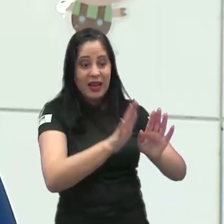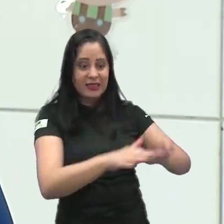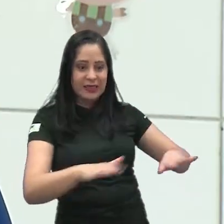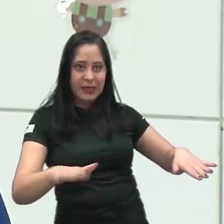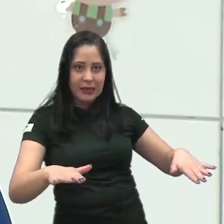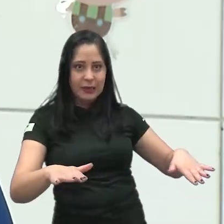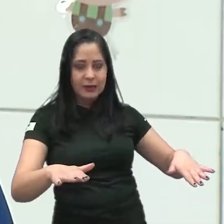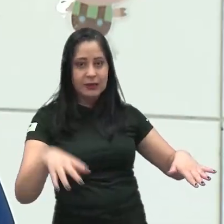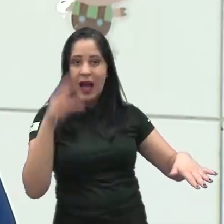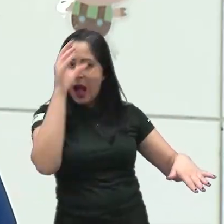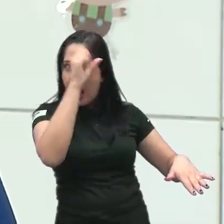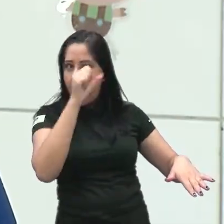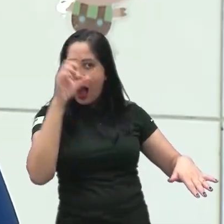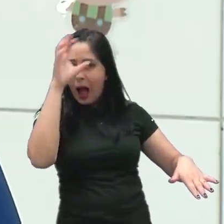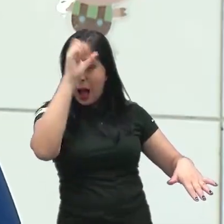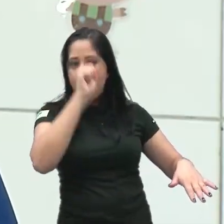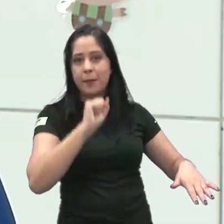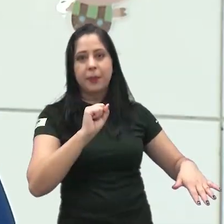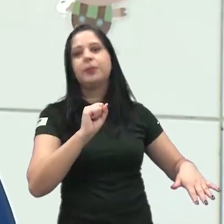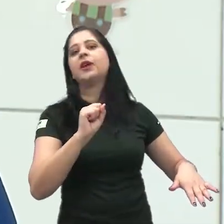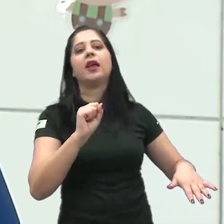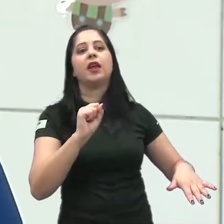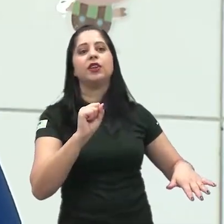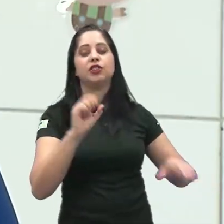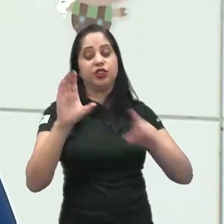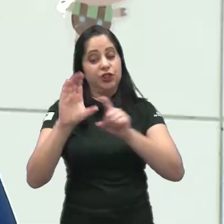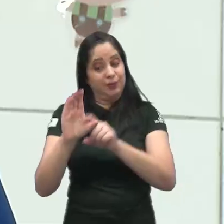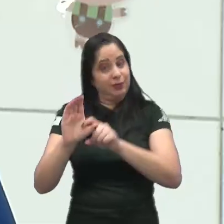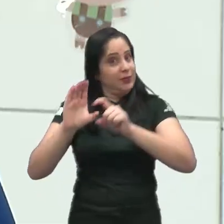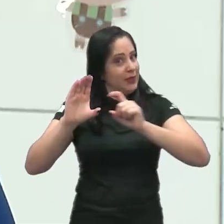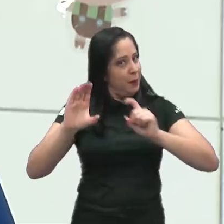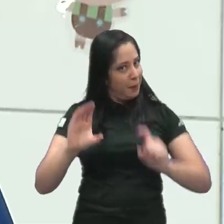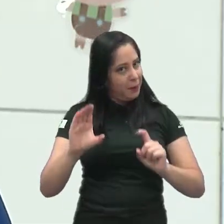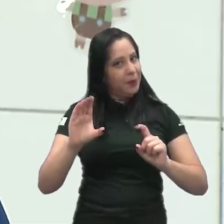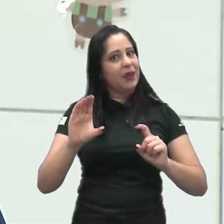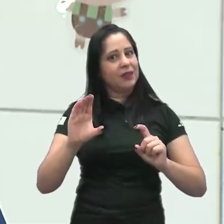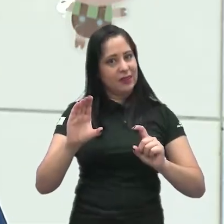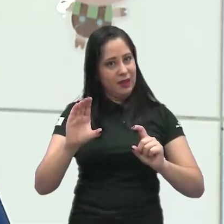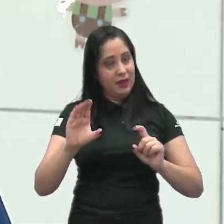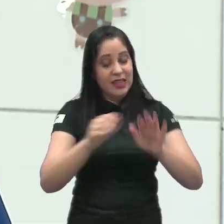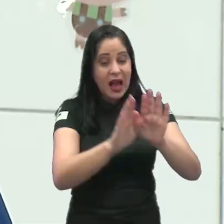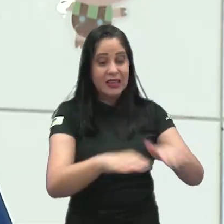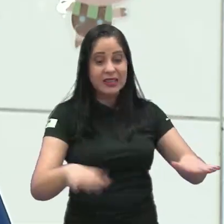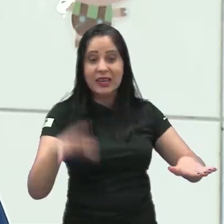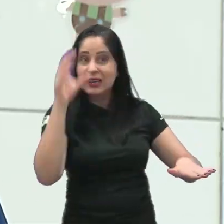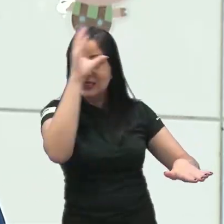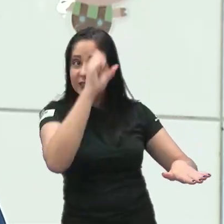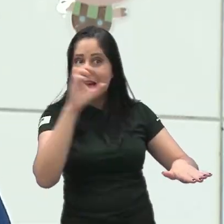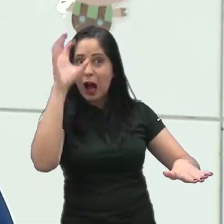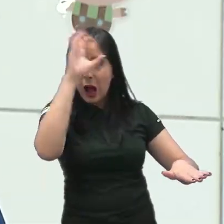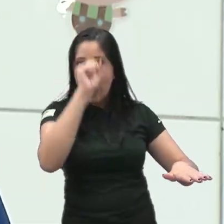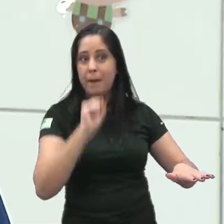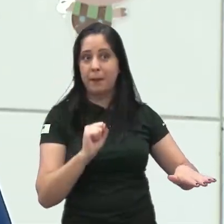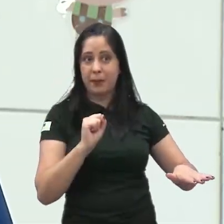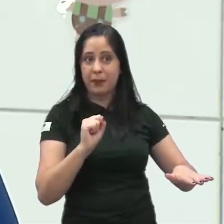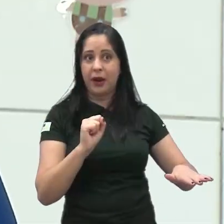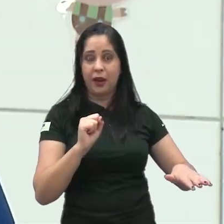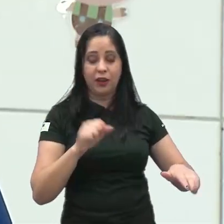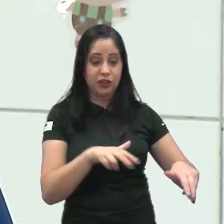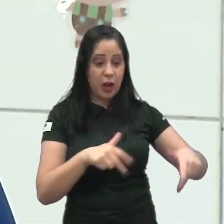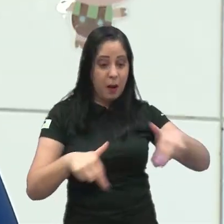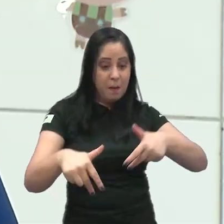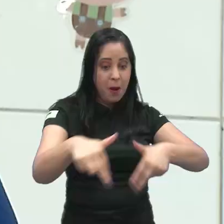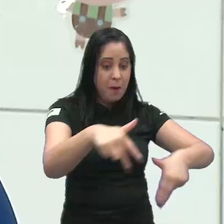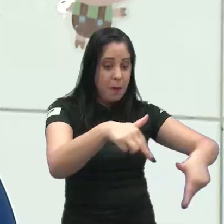aprendem sobre identidade e autonomia. Então, assim, eles aprendem a se reconhecer como um indivíduo pertencente,